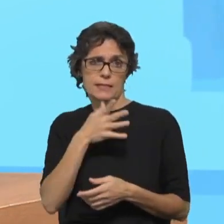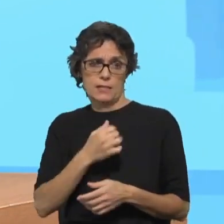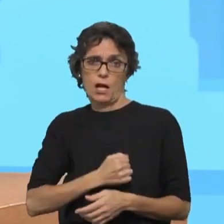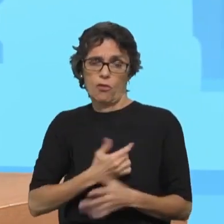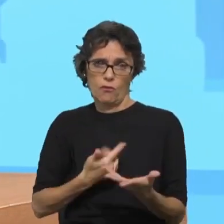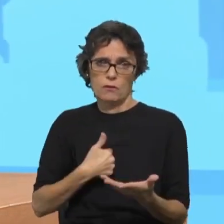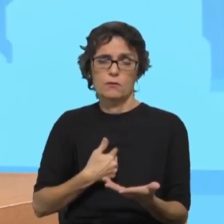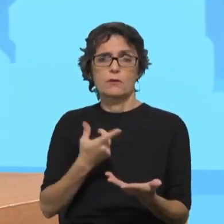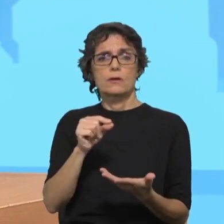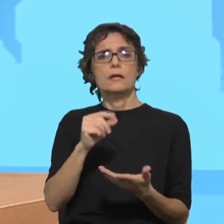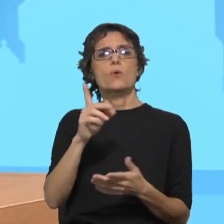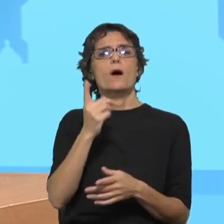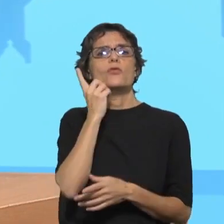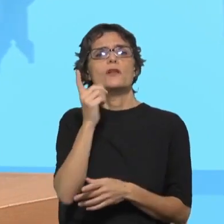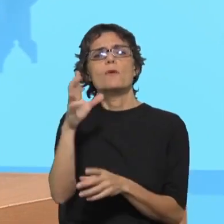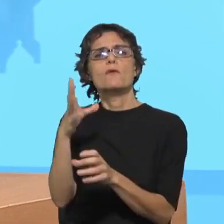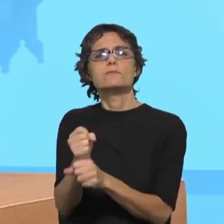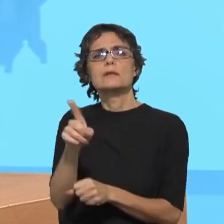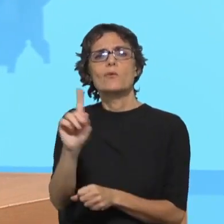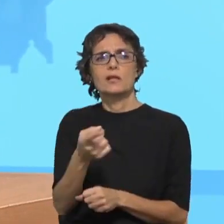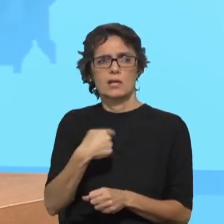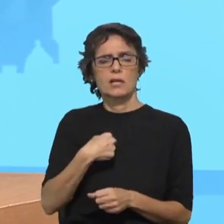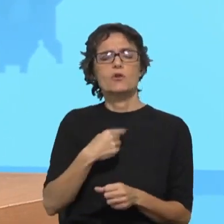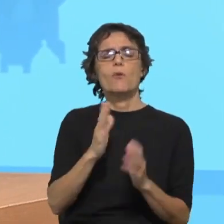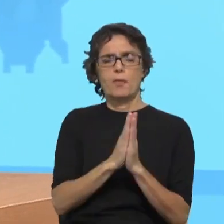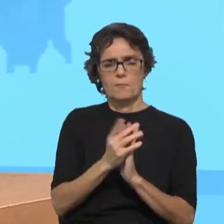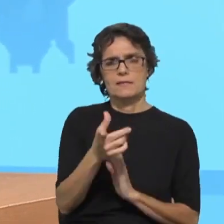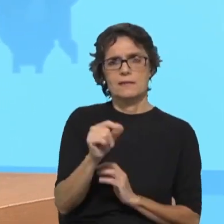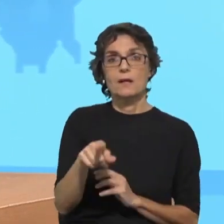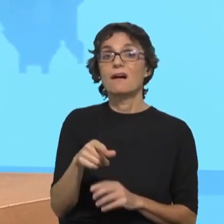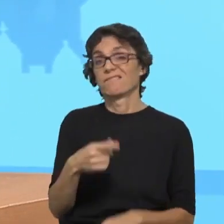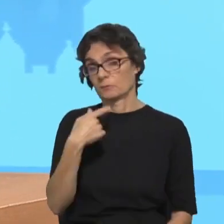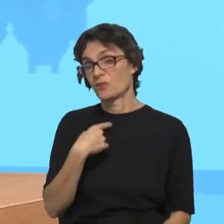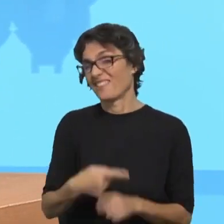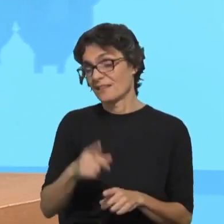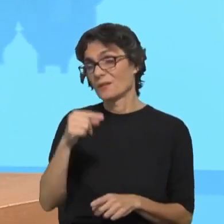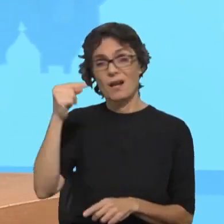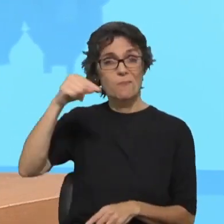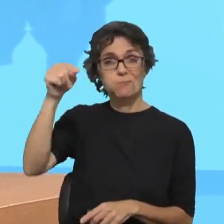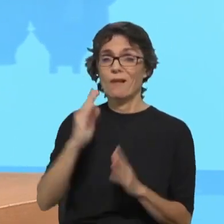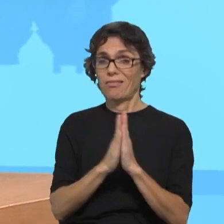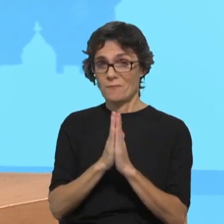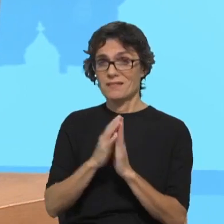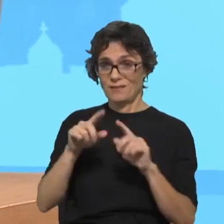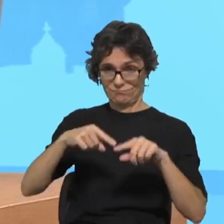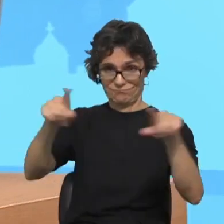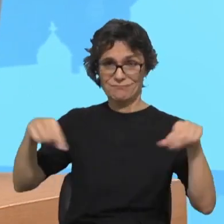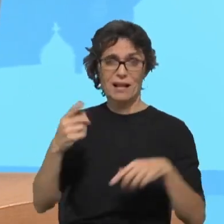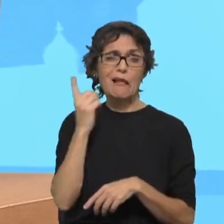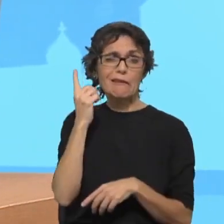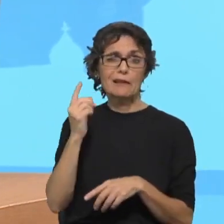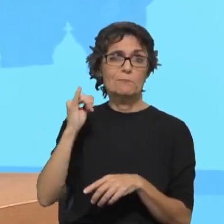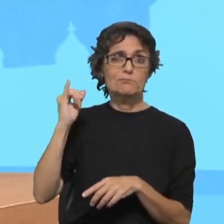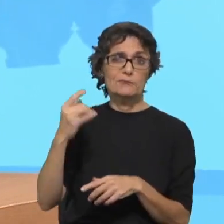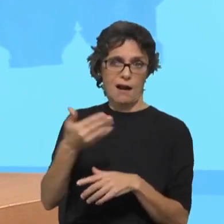na missa. E o que eu achei duplamente interessante, porque tocam muitos telemóveis na missa. Mas, portanto, é uma pessoa que pode transmitir,